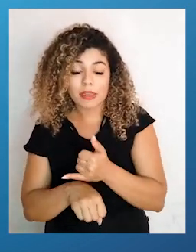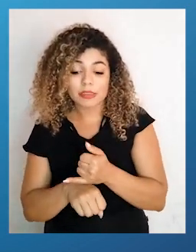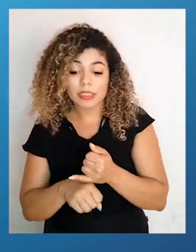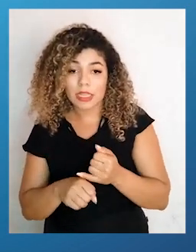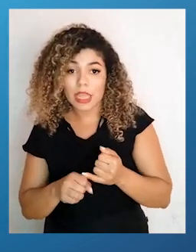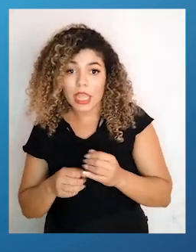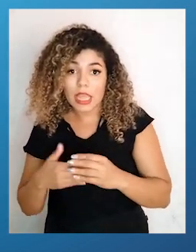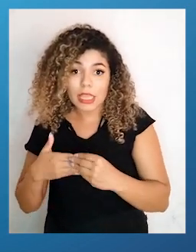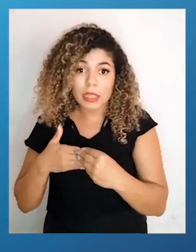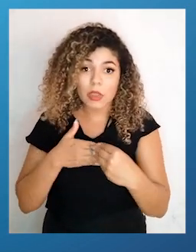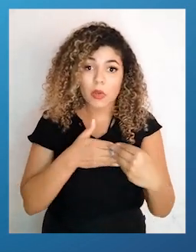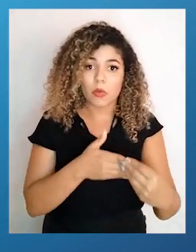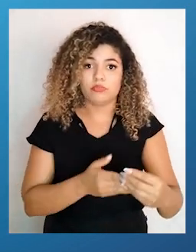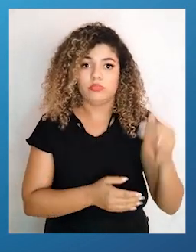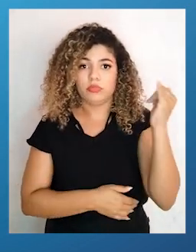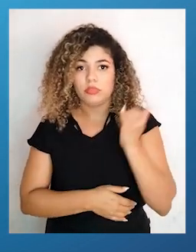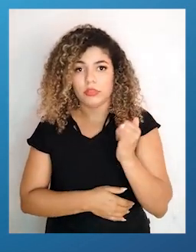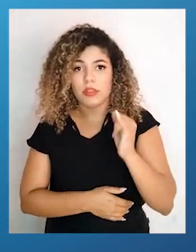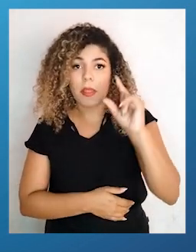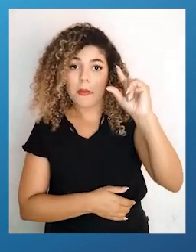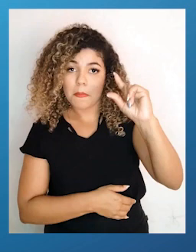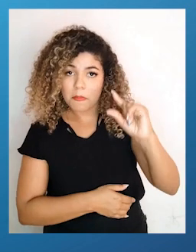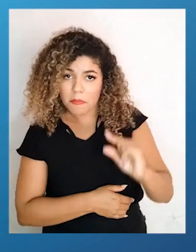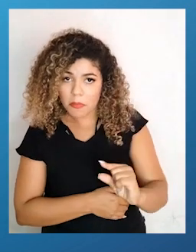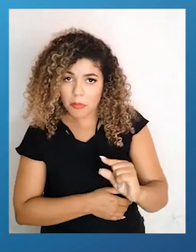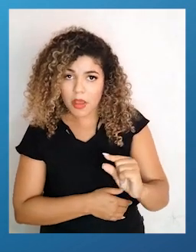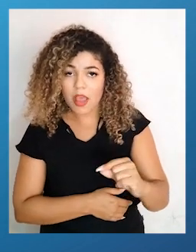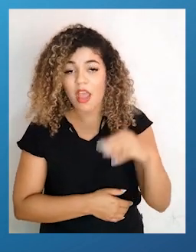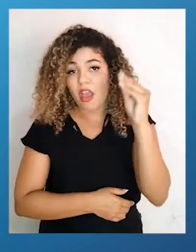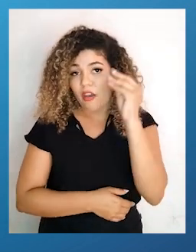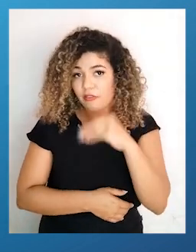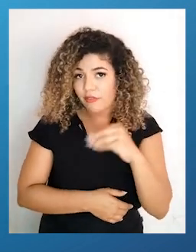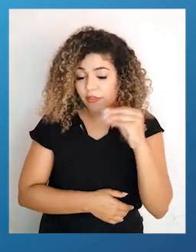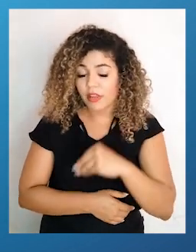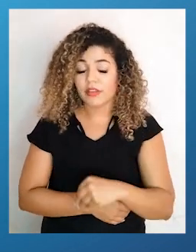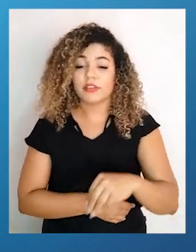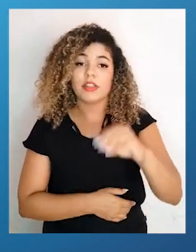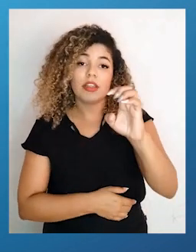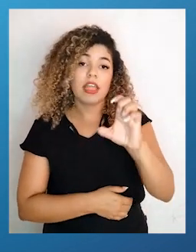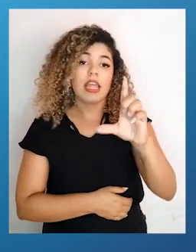no para-raios são de baixa resistência elétrica.